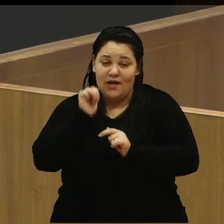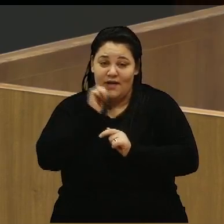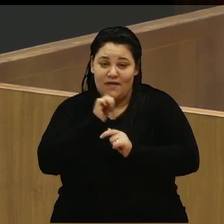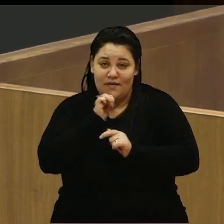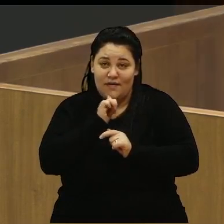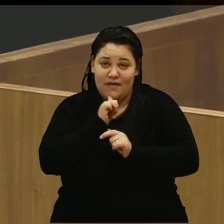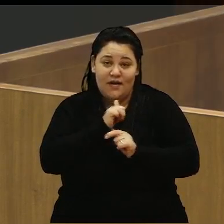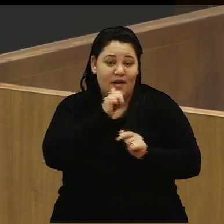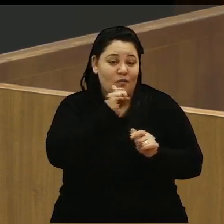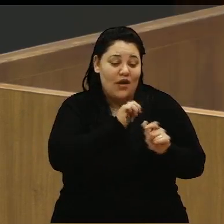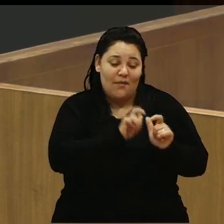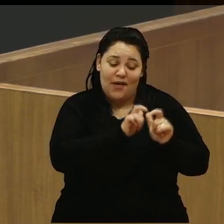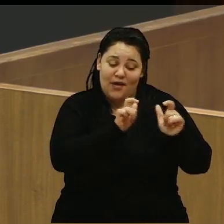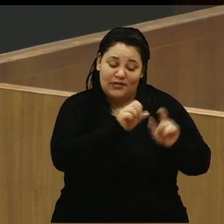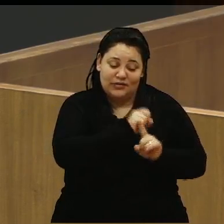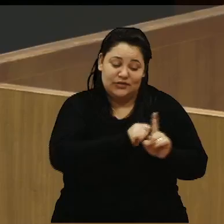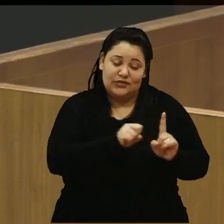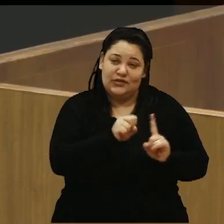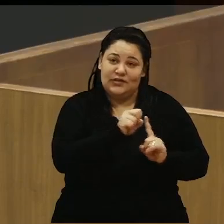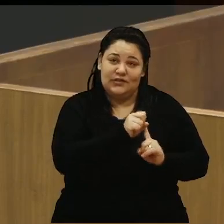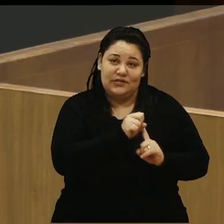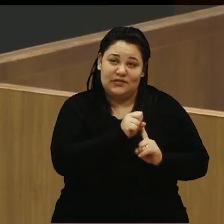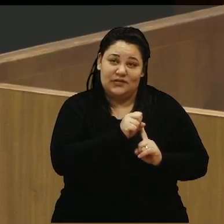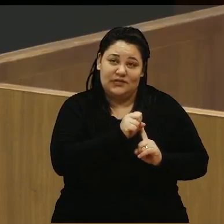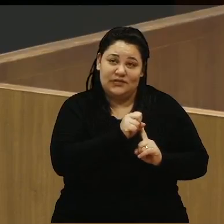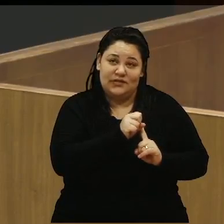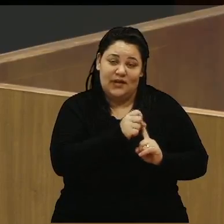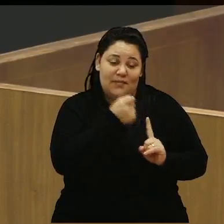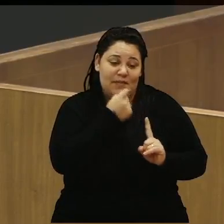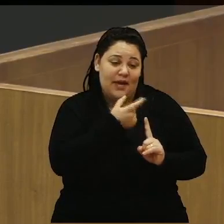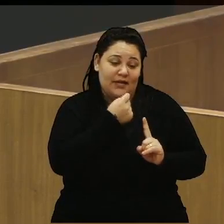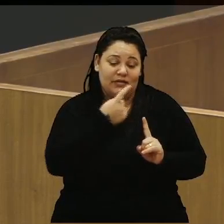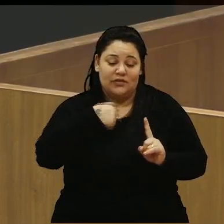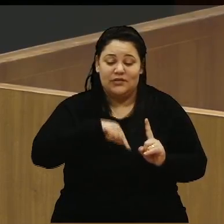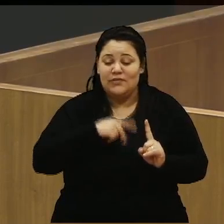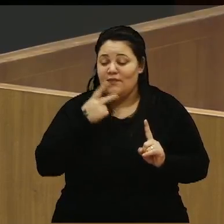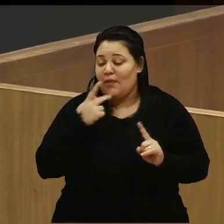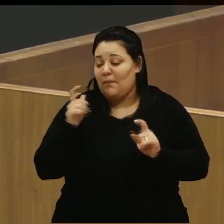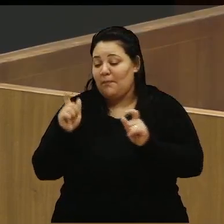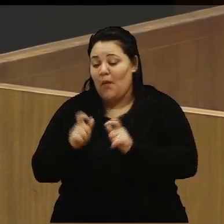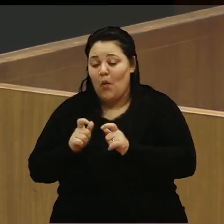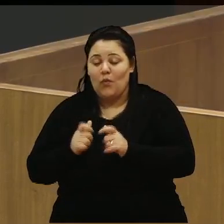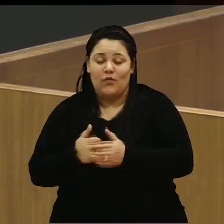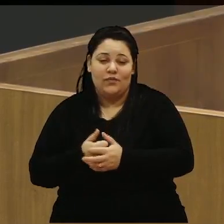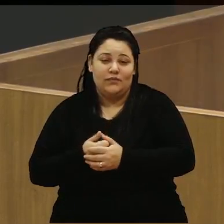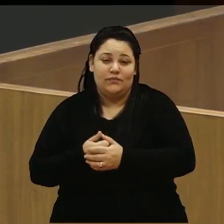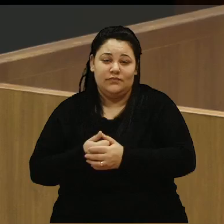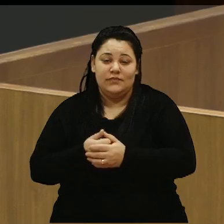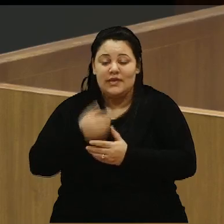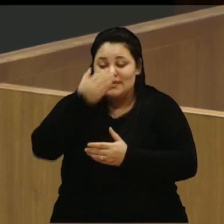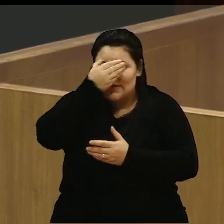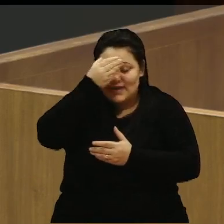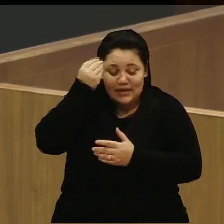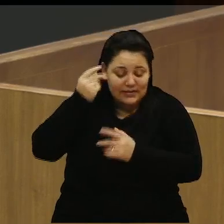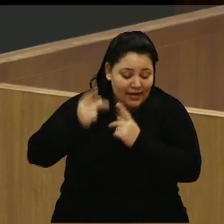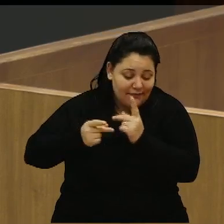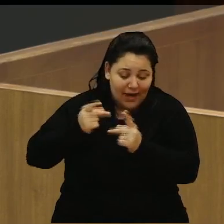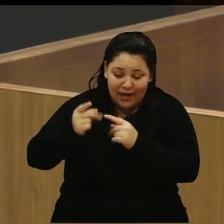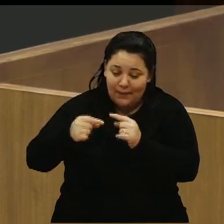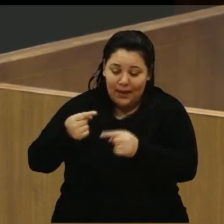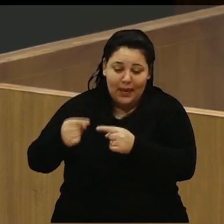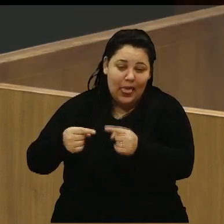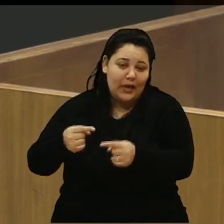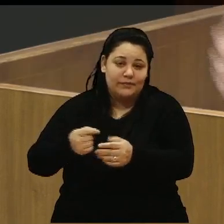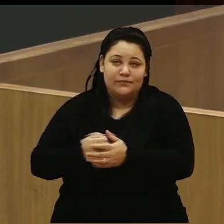da sociedade. Que minoria, nobres colegas? Nós não estamos falando de minoria. Esqueçam esse discurso.